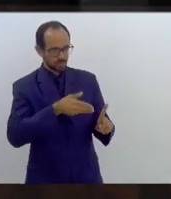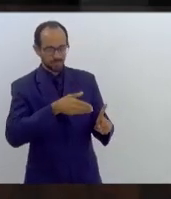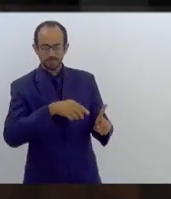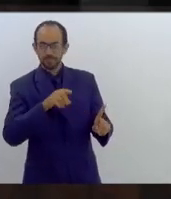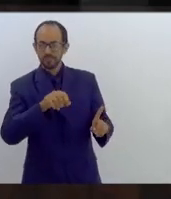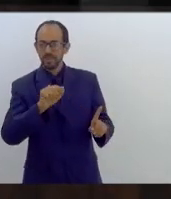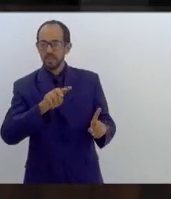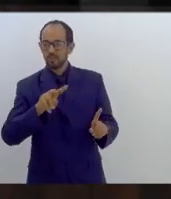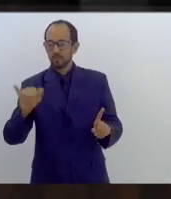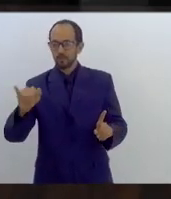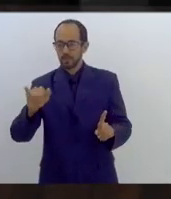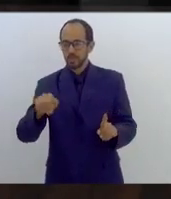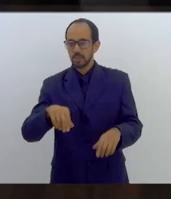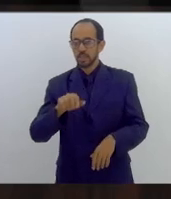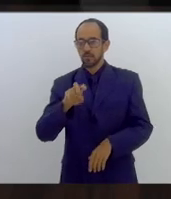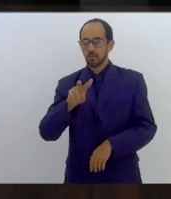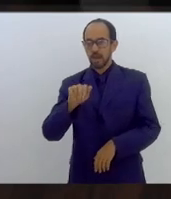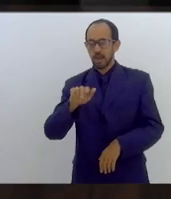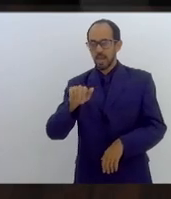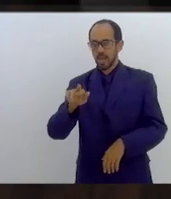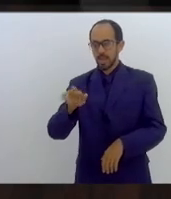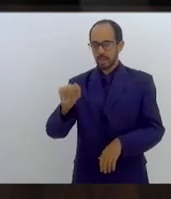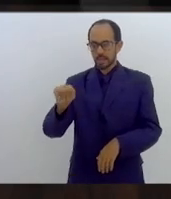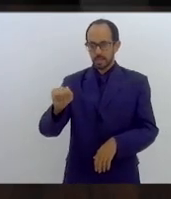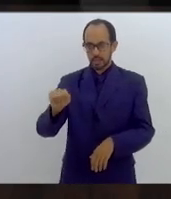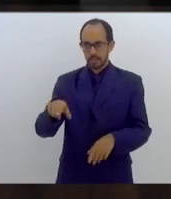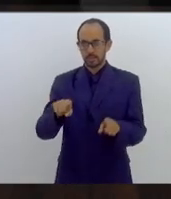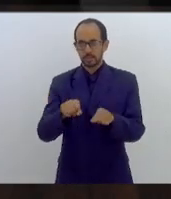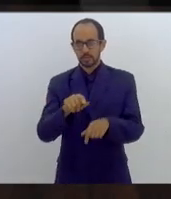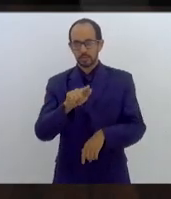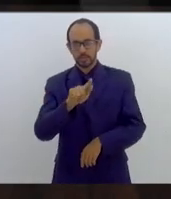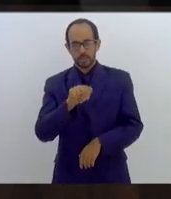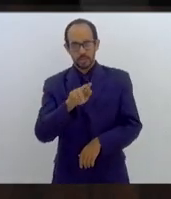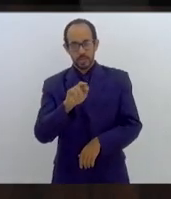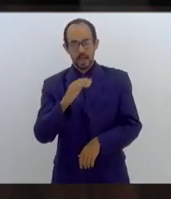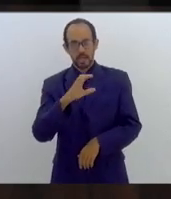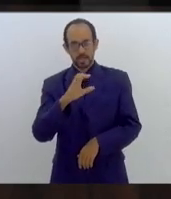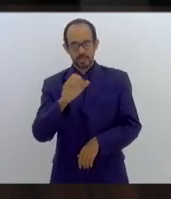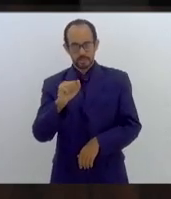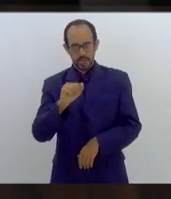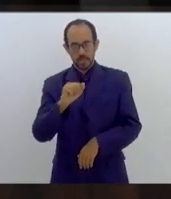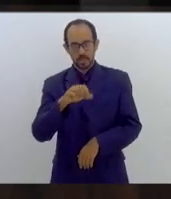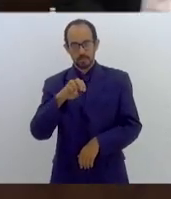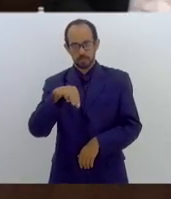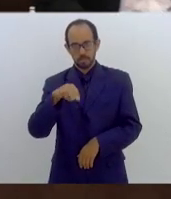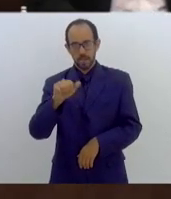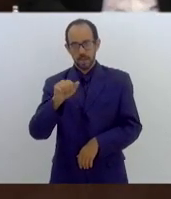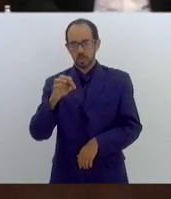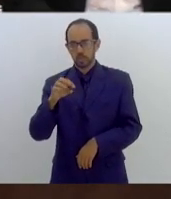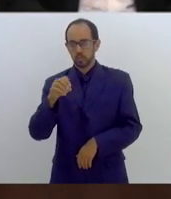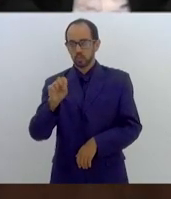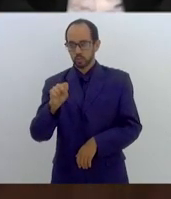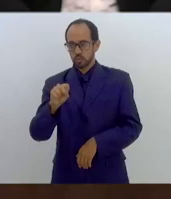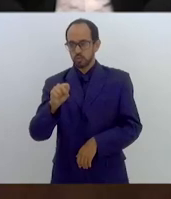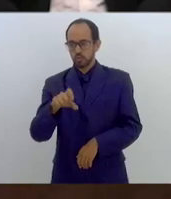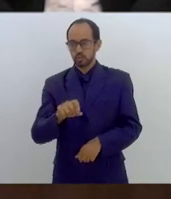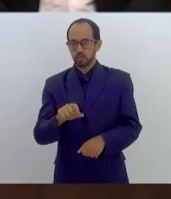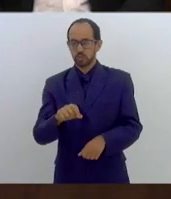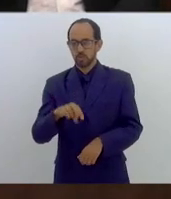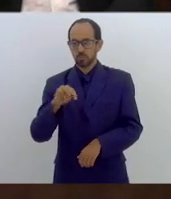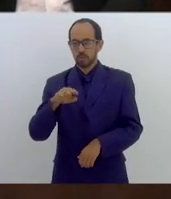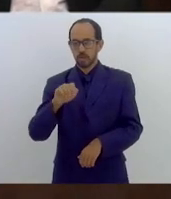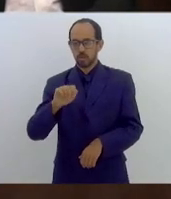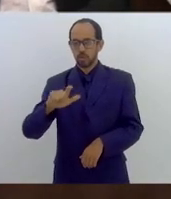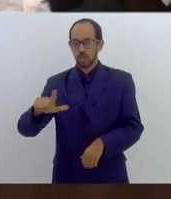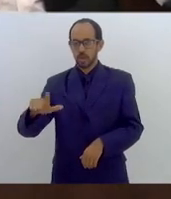convidado, Valéria Galvão, convidada, Graça Matos, nossa querida deputada estadual, Manuel